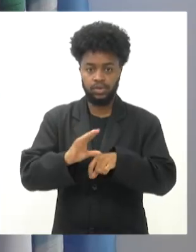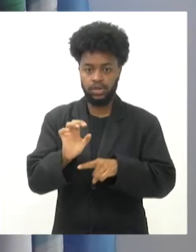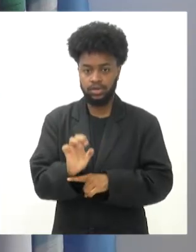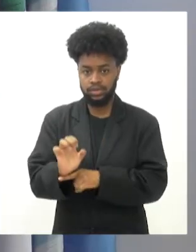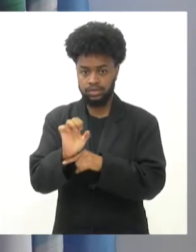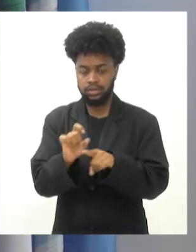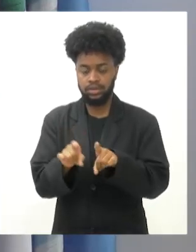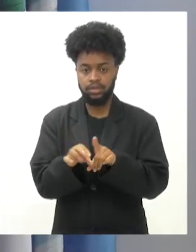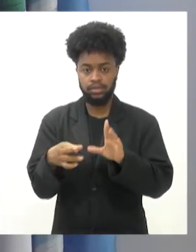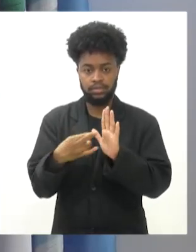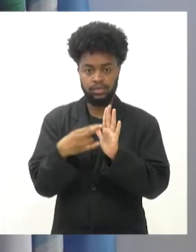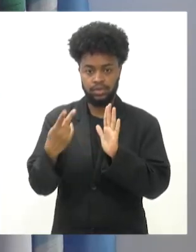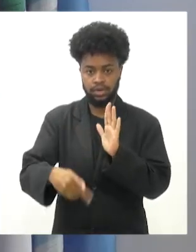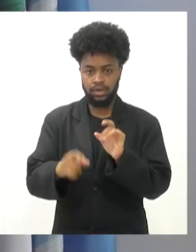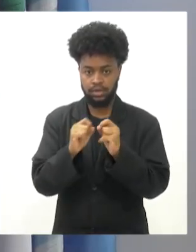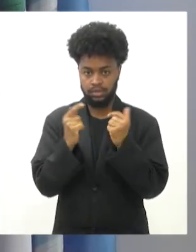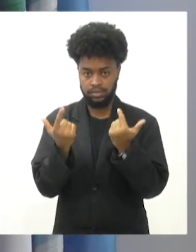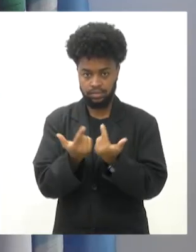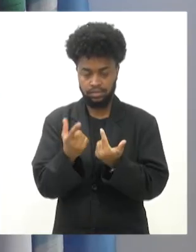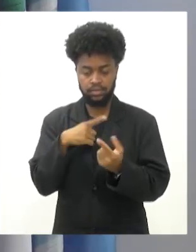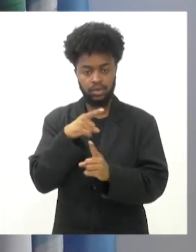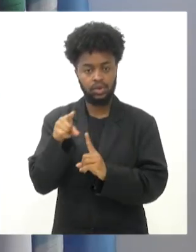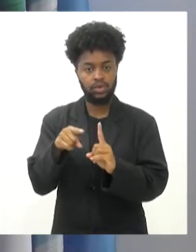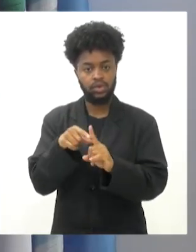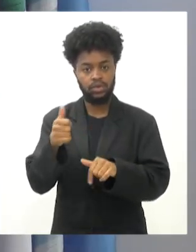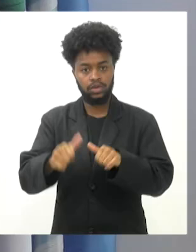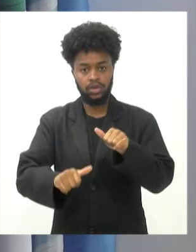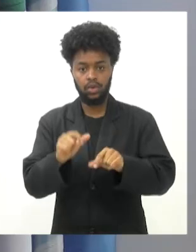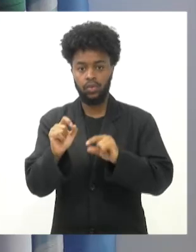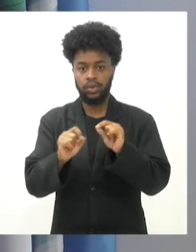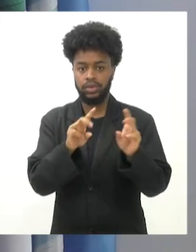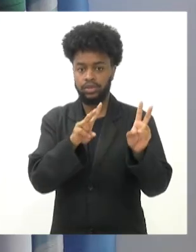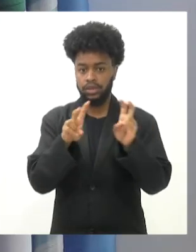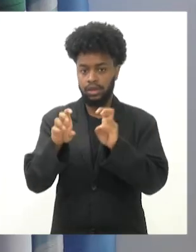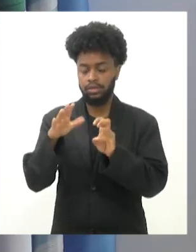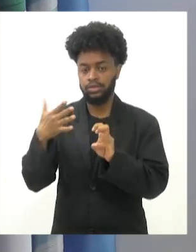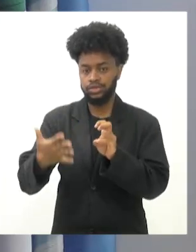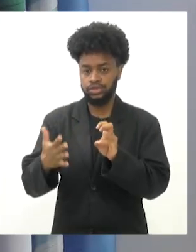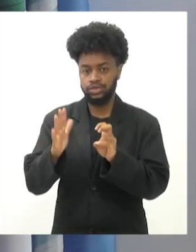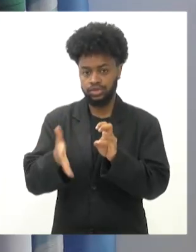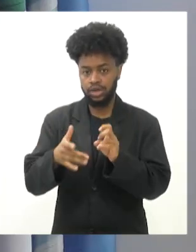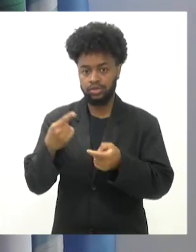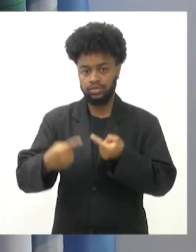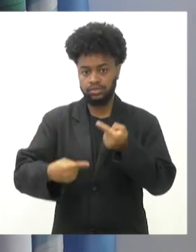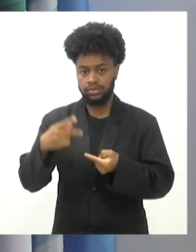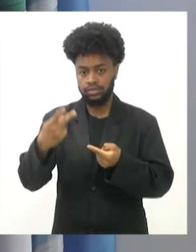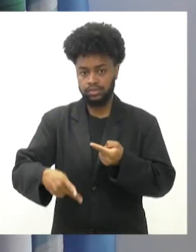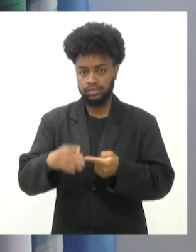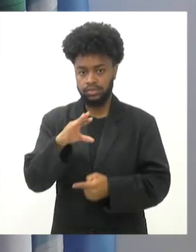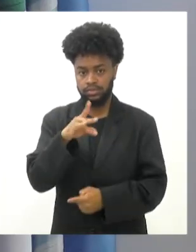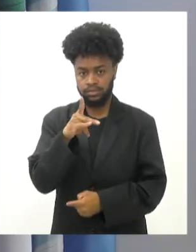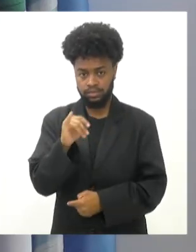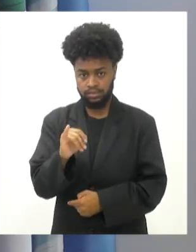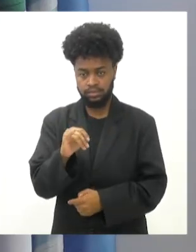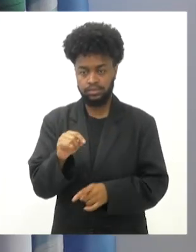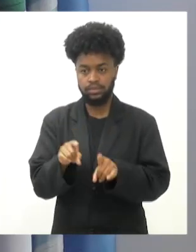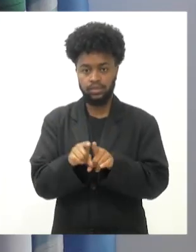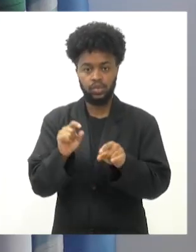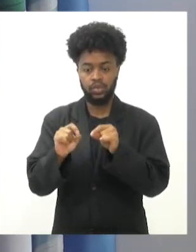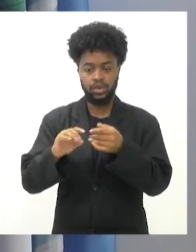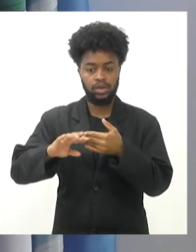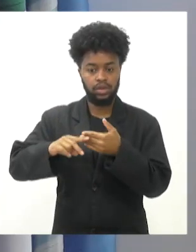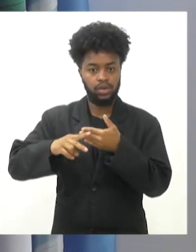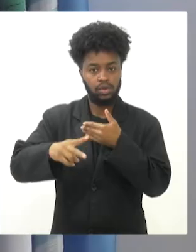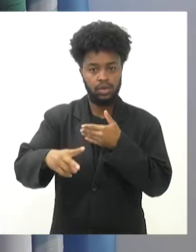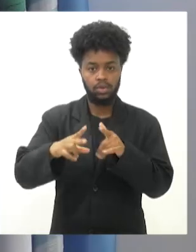da Assembleia Legislativa, visando apurar os temas que já estão claros na proposta da CPI, os desdobramentos da